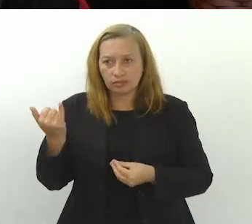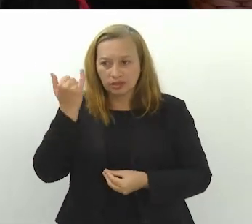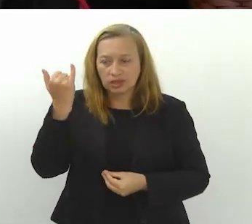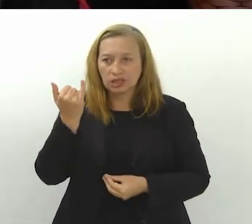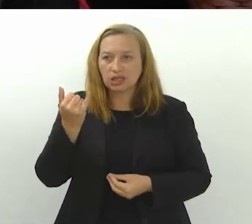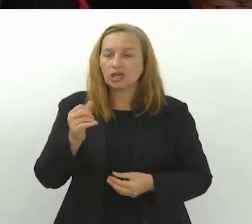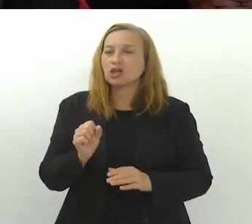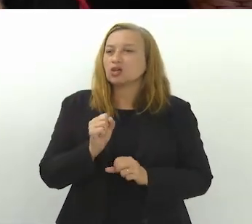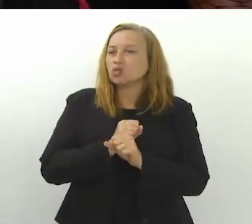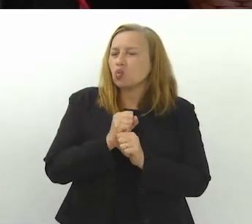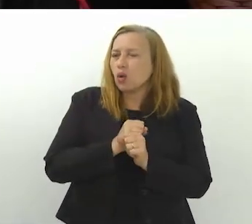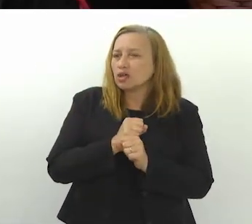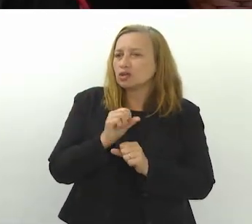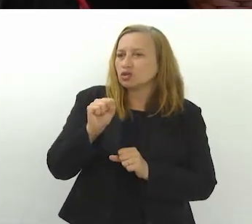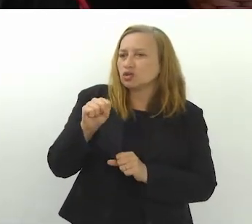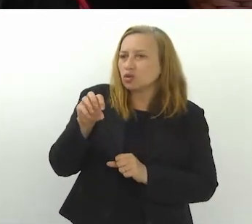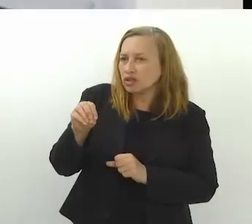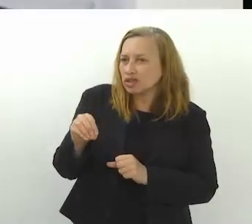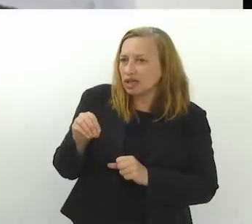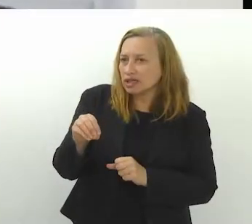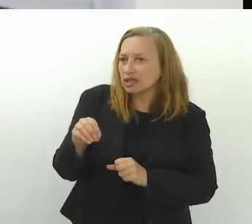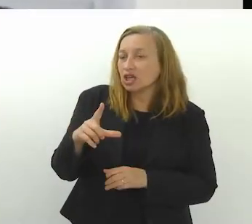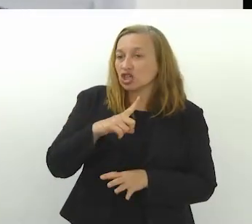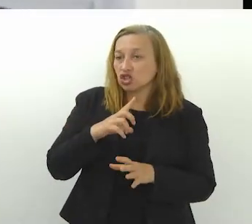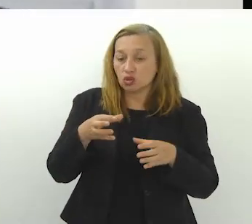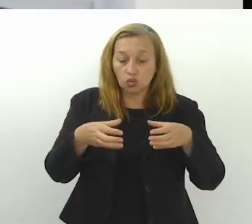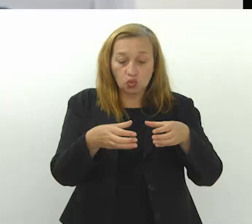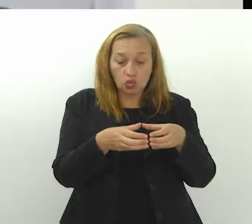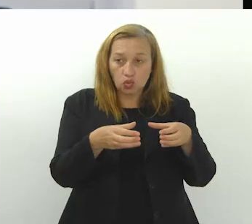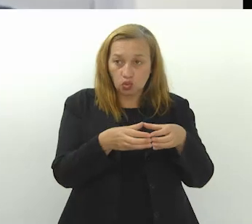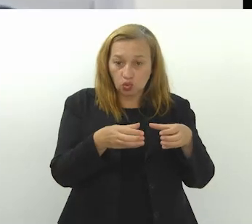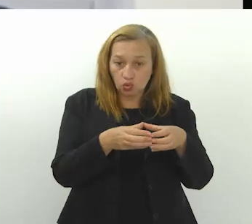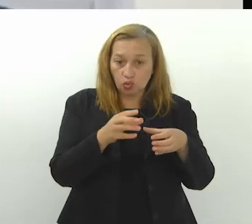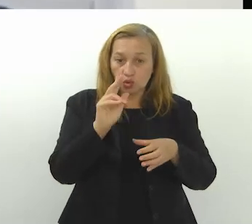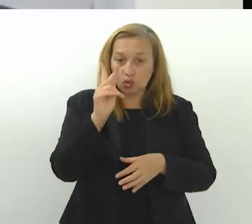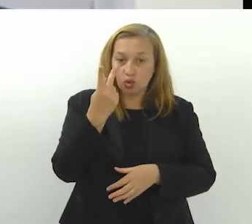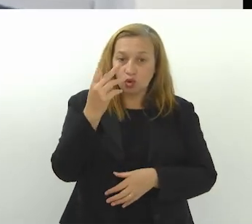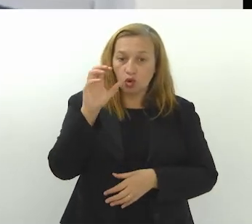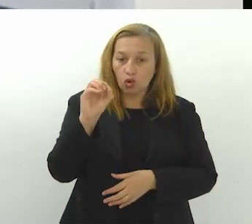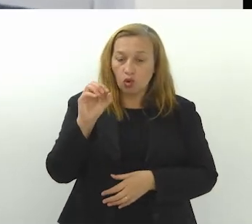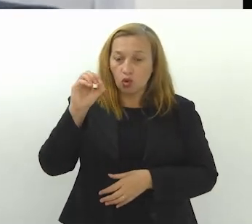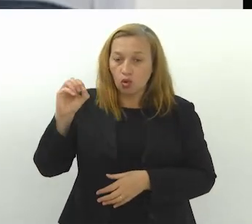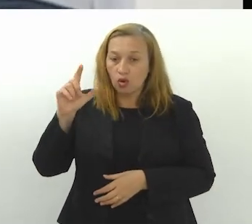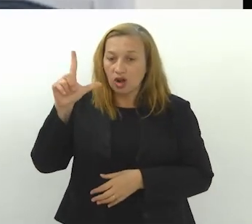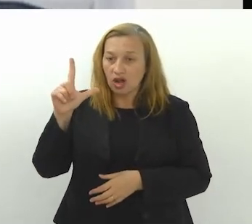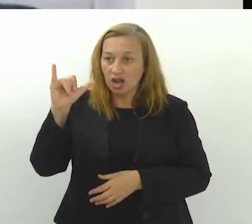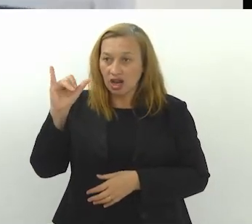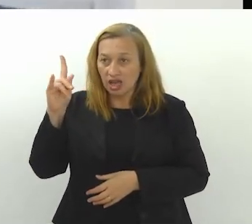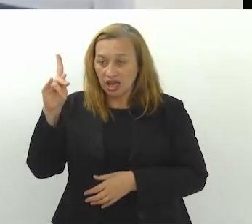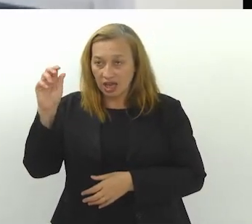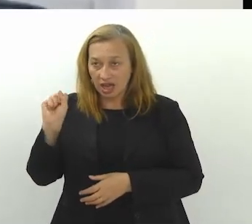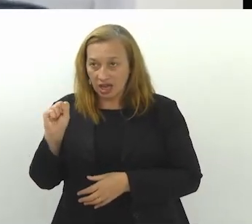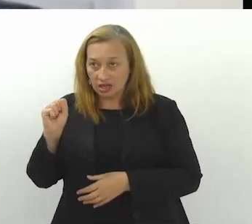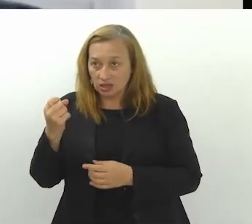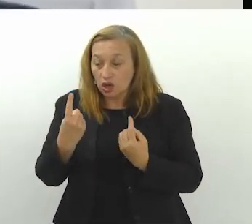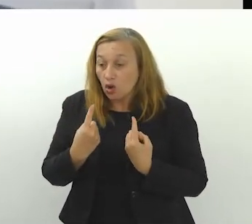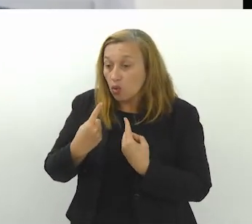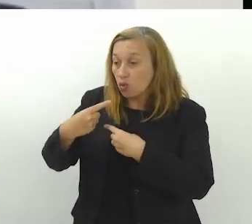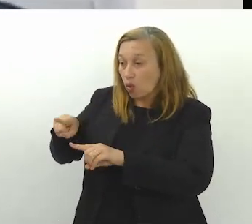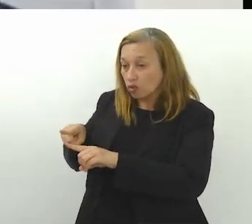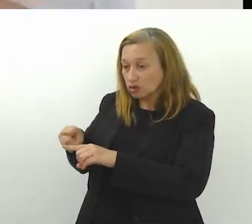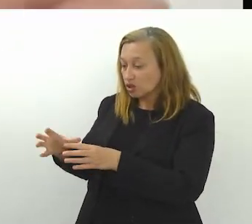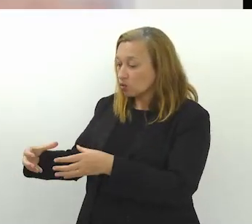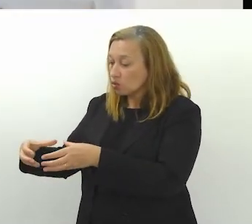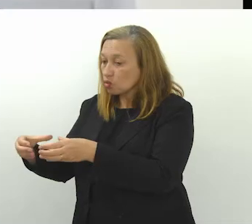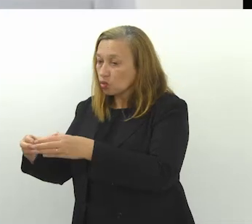é importante. Se na Uhum. década de 80, né, você tinha grupos de hooligans, né, Sim. atacando centros de